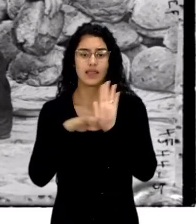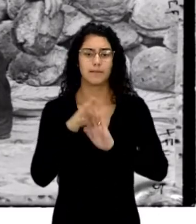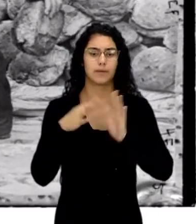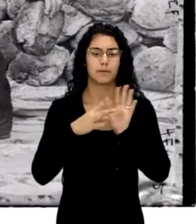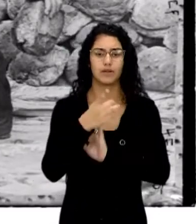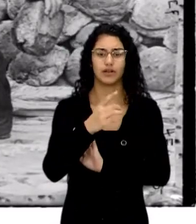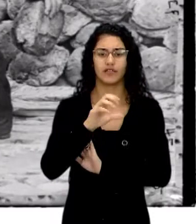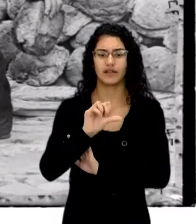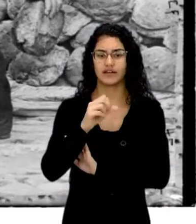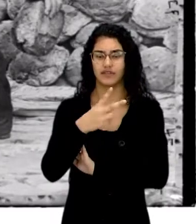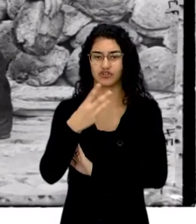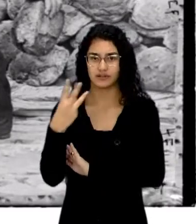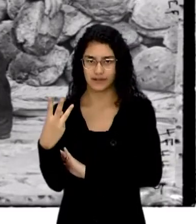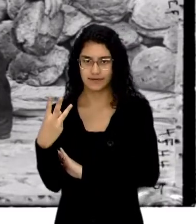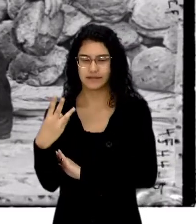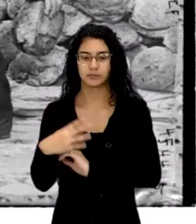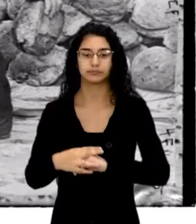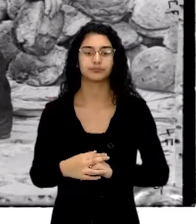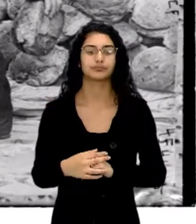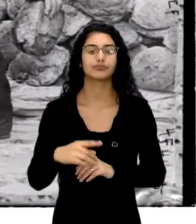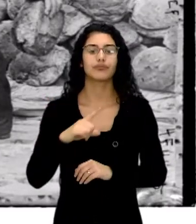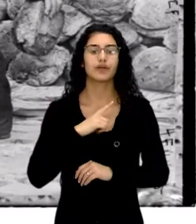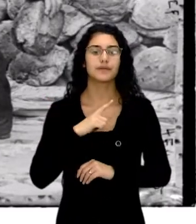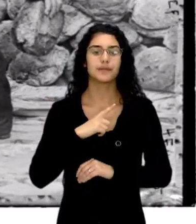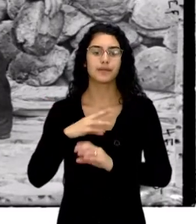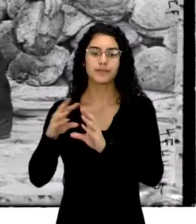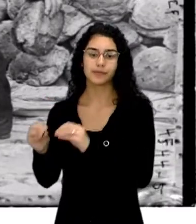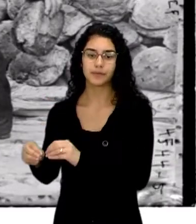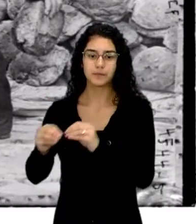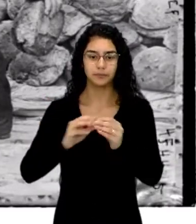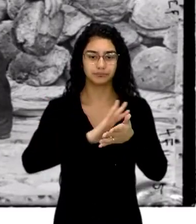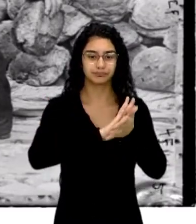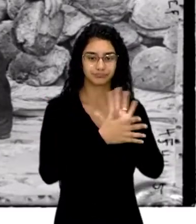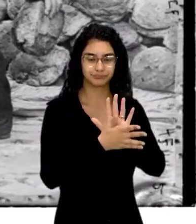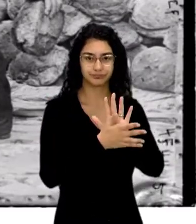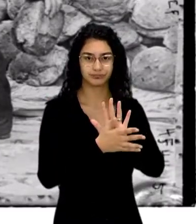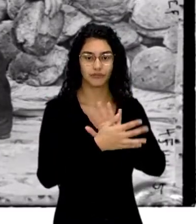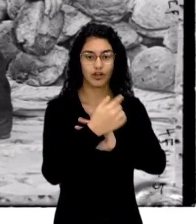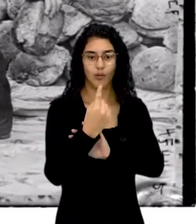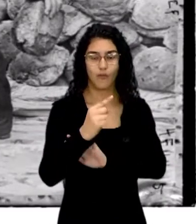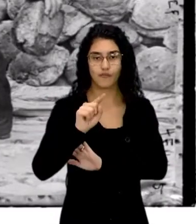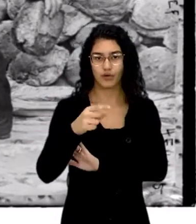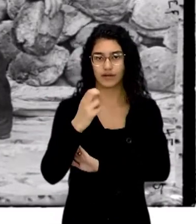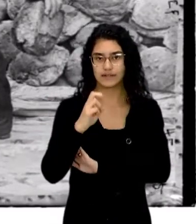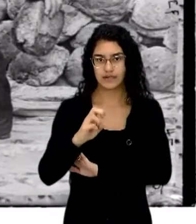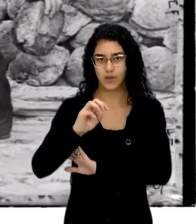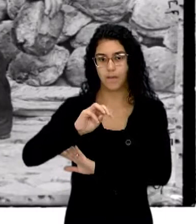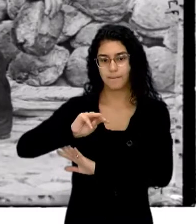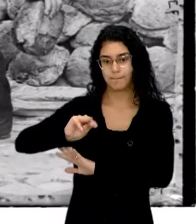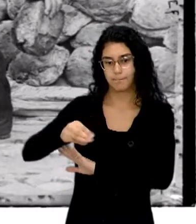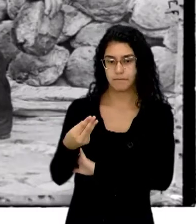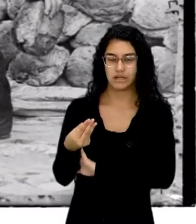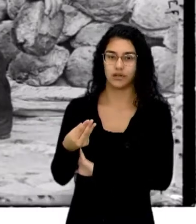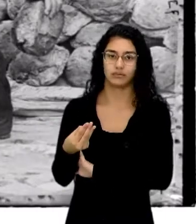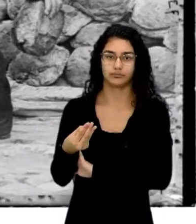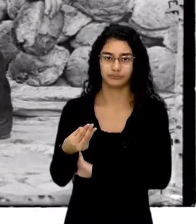ou menos 1923. Envolveu deportação e extermínio sistemático de 1,5